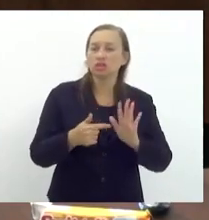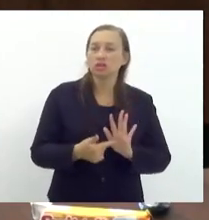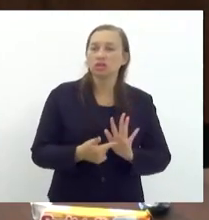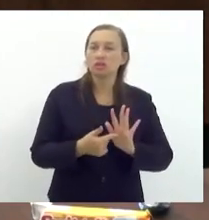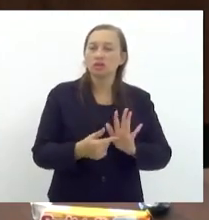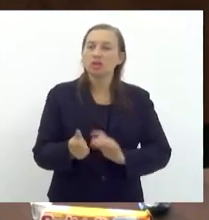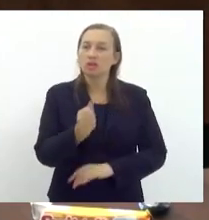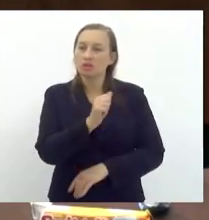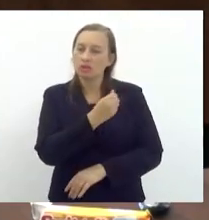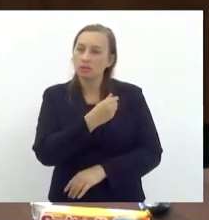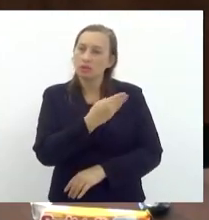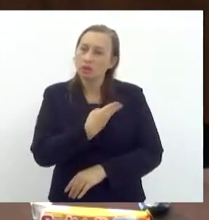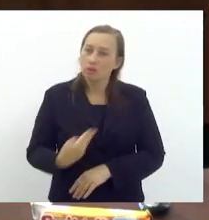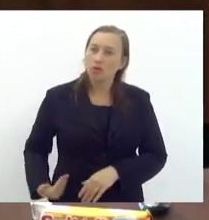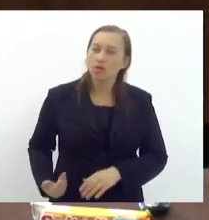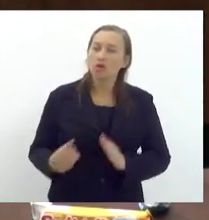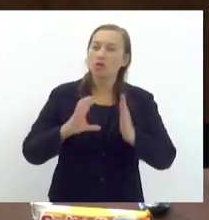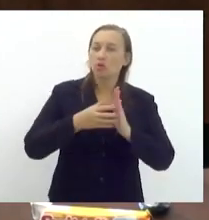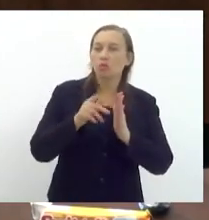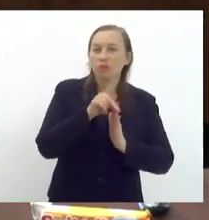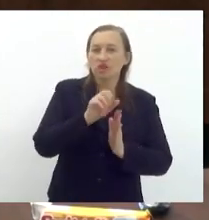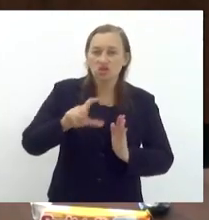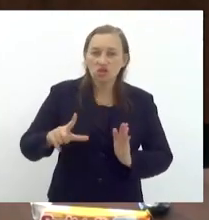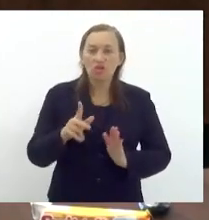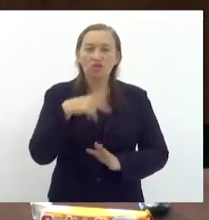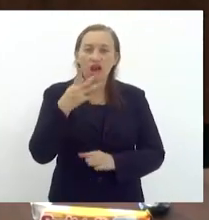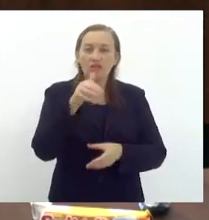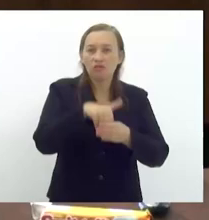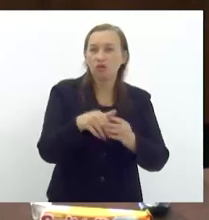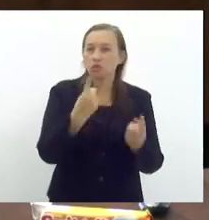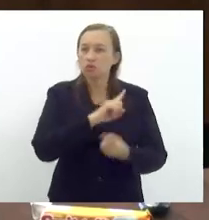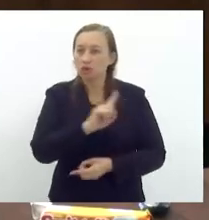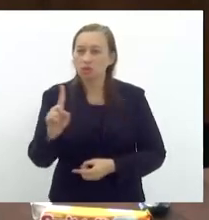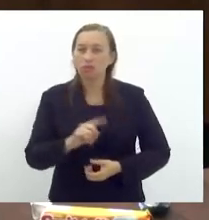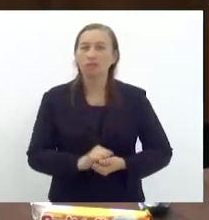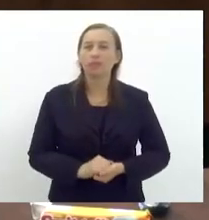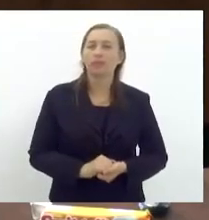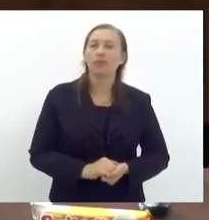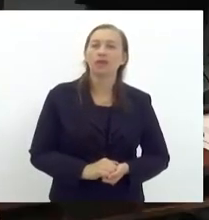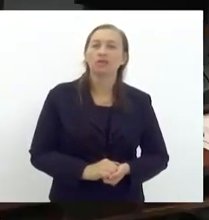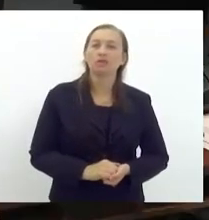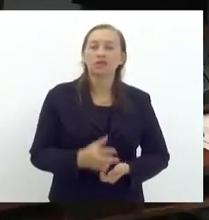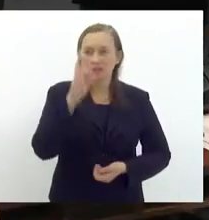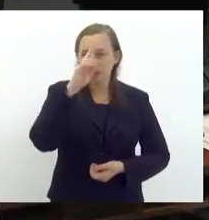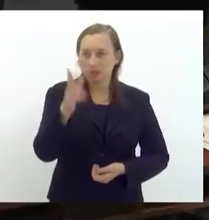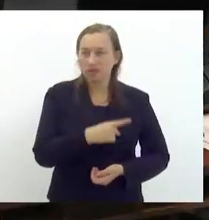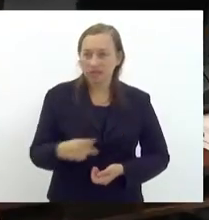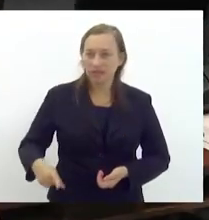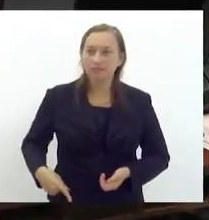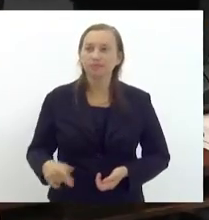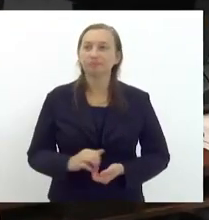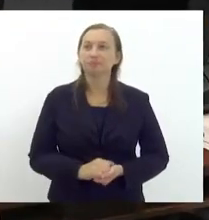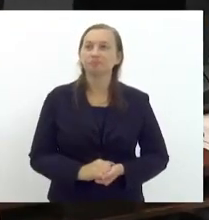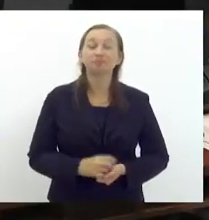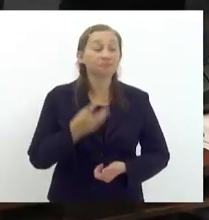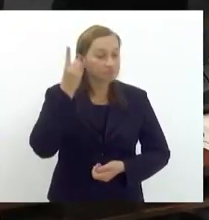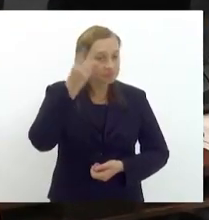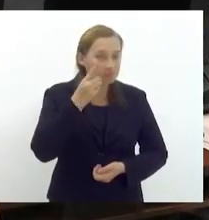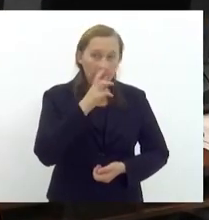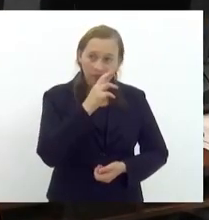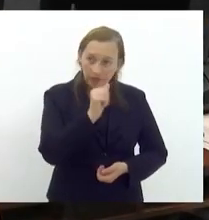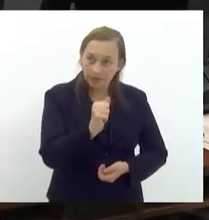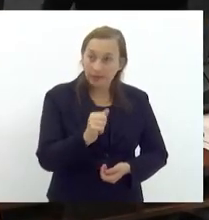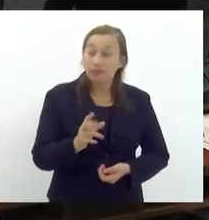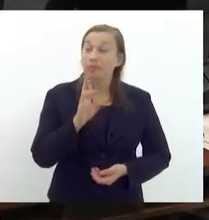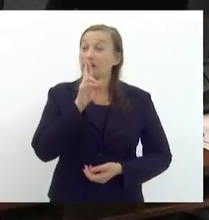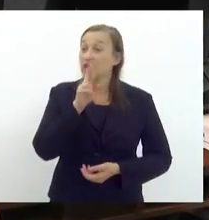governo a bancada do pessoal vem aqui justificar seu voto não senhor presidente Deputado Amorim